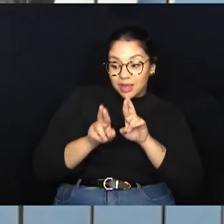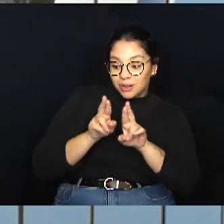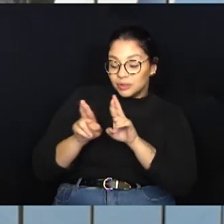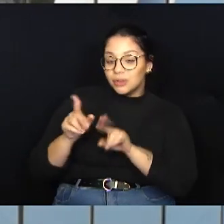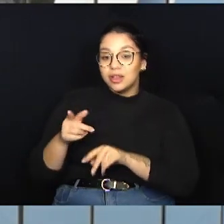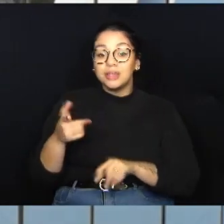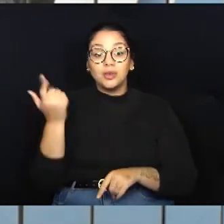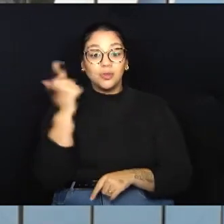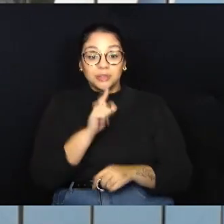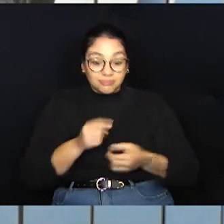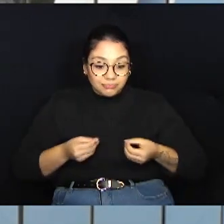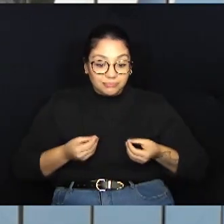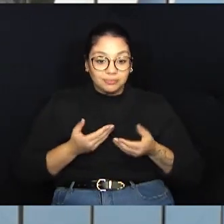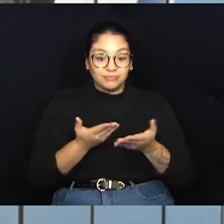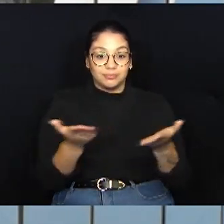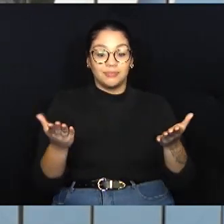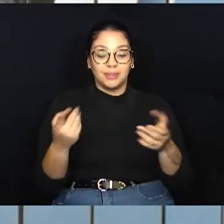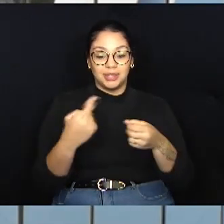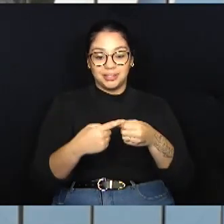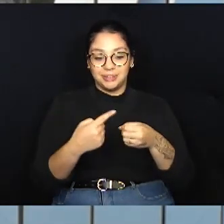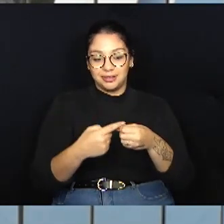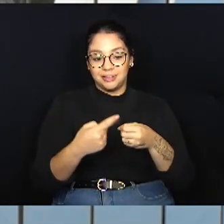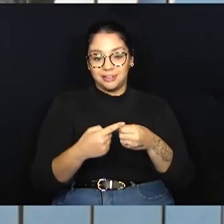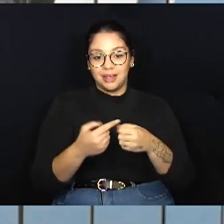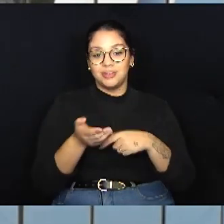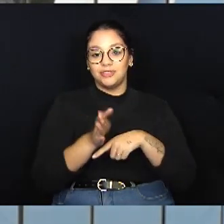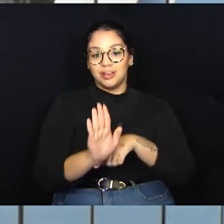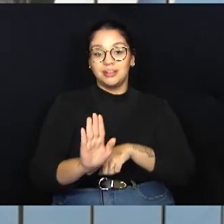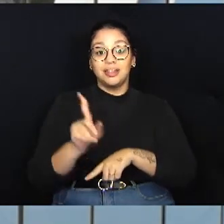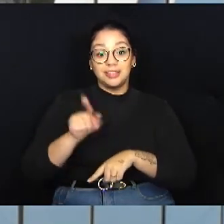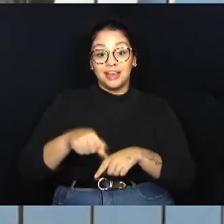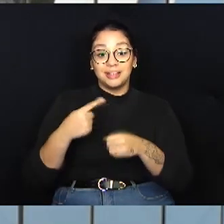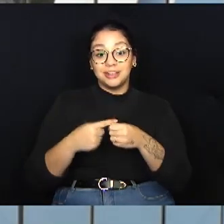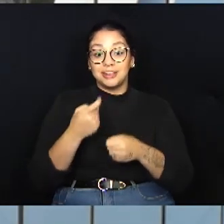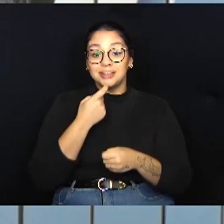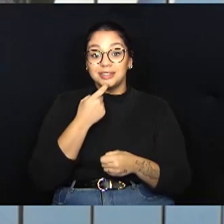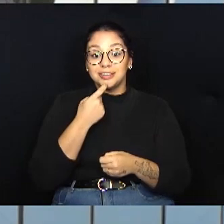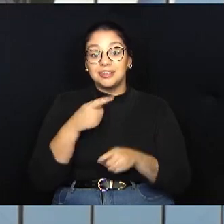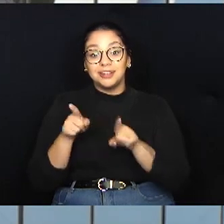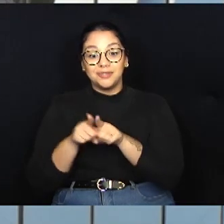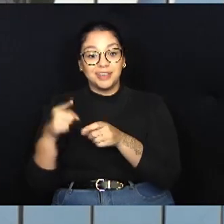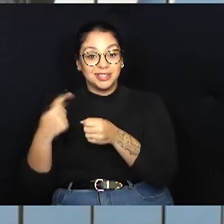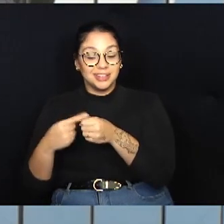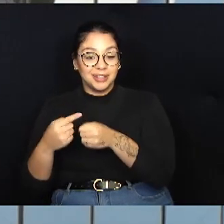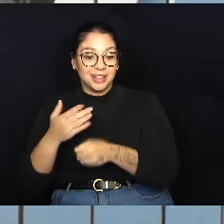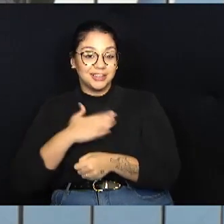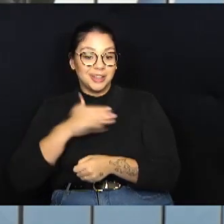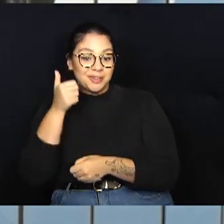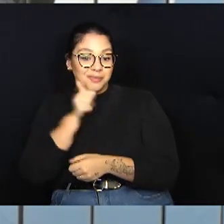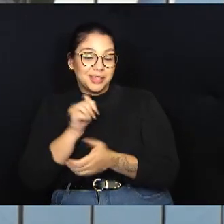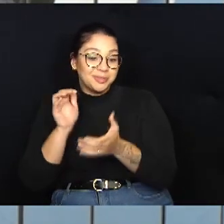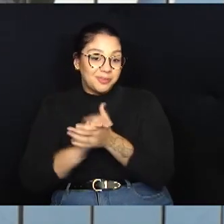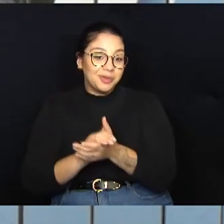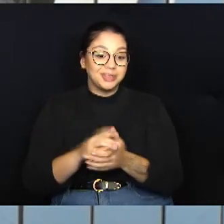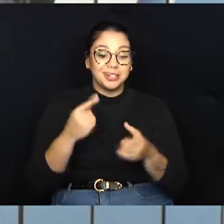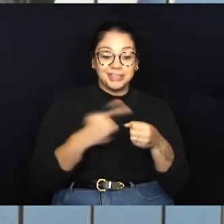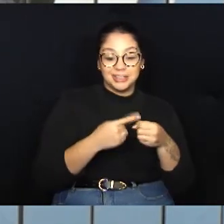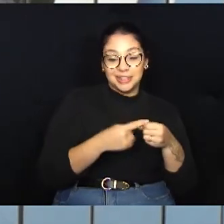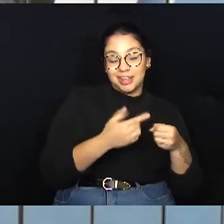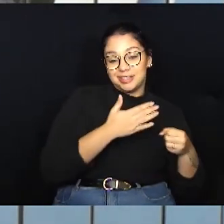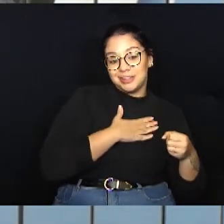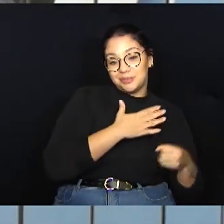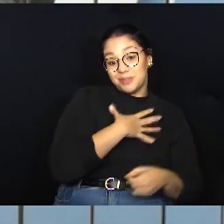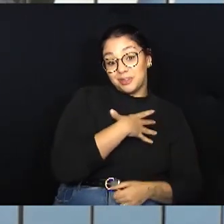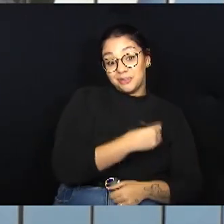contribuir ainda muito mais com a minha cidade, que é a cidade de Campinas, a cidade da minha esposa, a cidade das minhas filhas, a cidade que eu amo. Eu